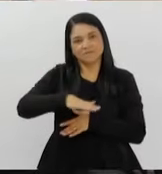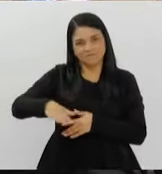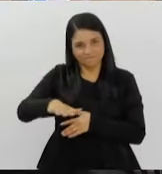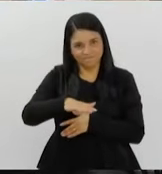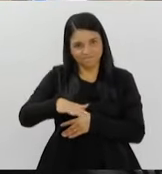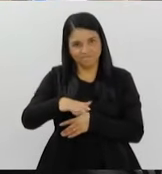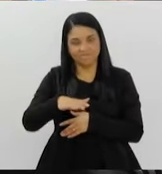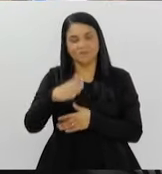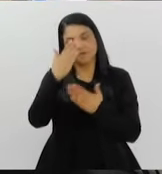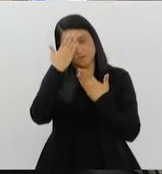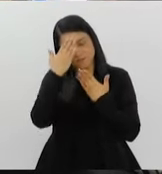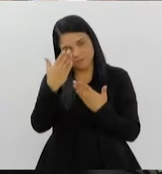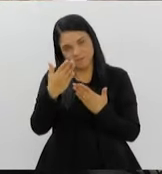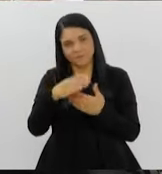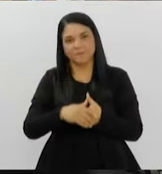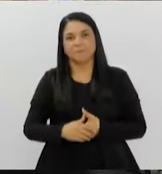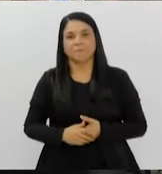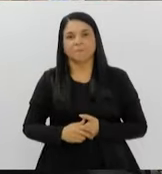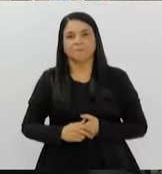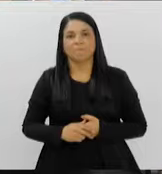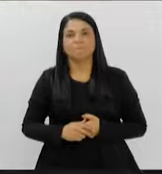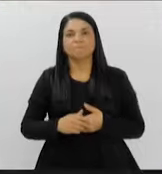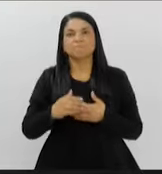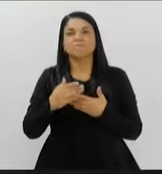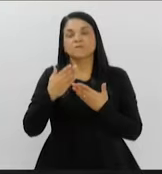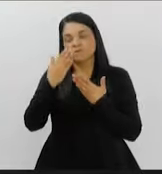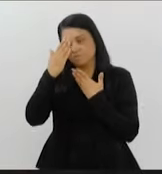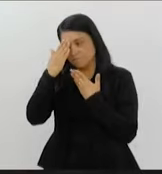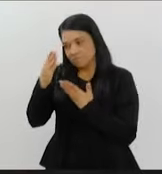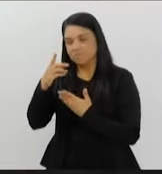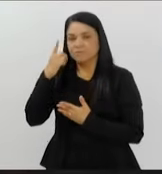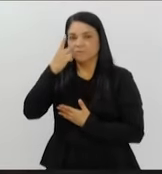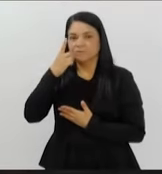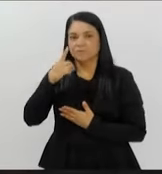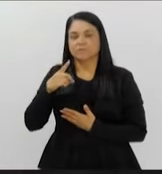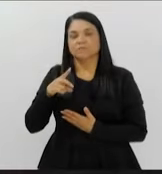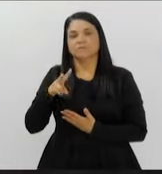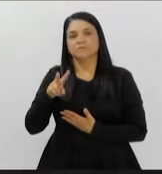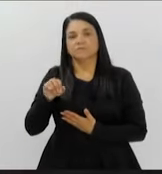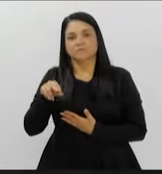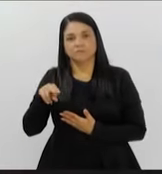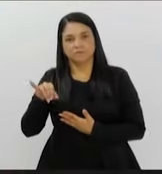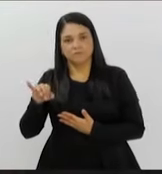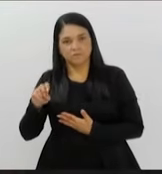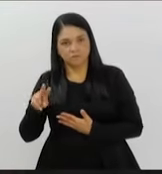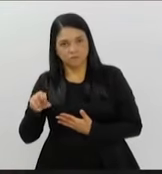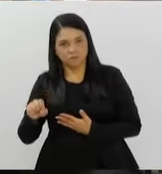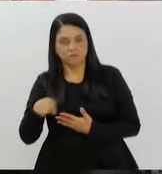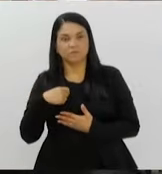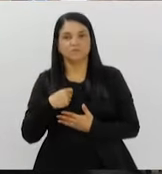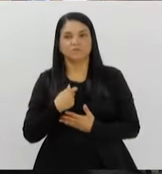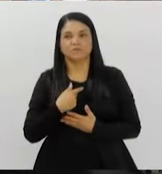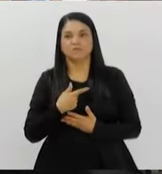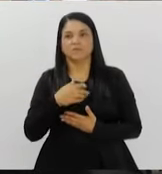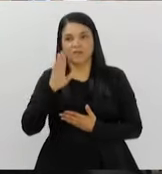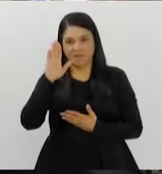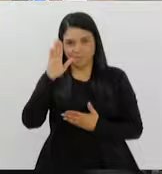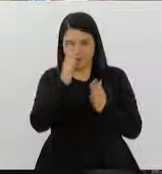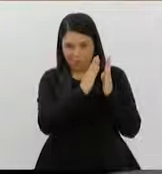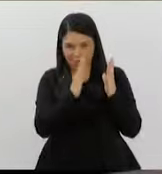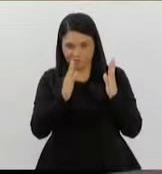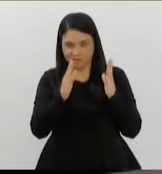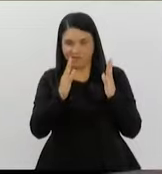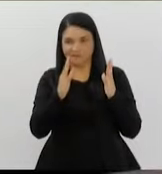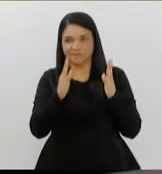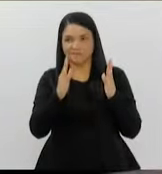Obrigado, deputado Vinícius Cozzolino. Nada mais. Senhor presidente, pela ordem, em